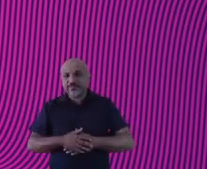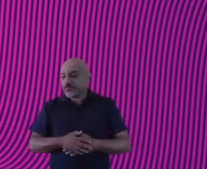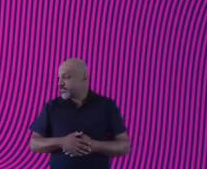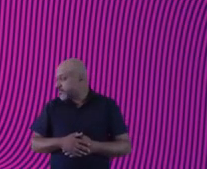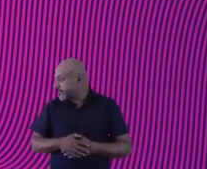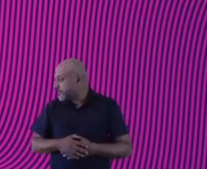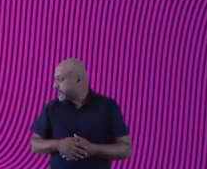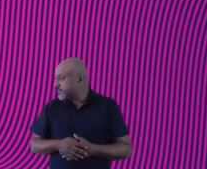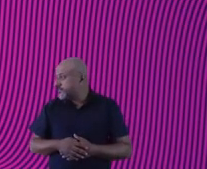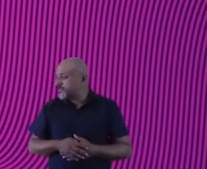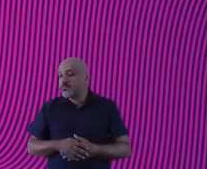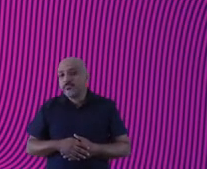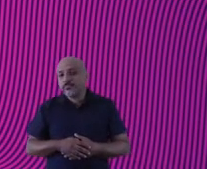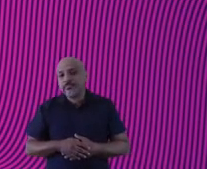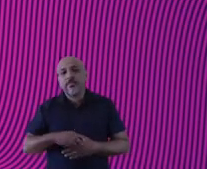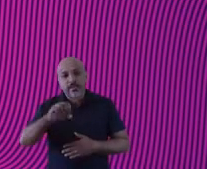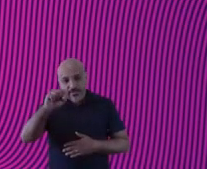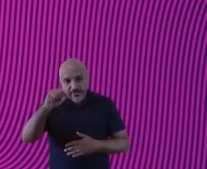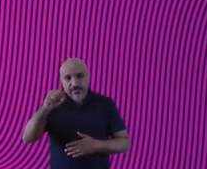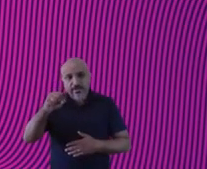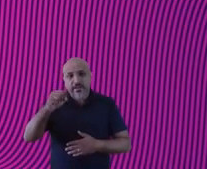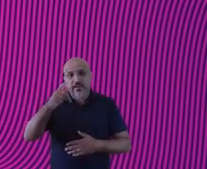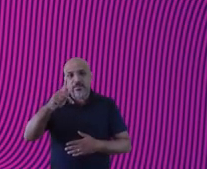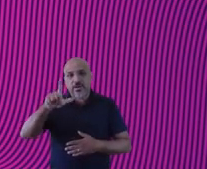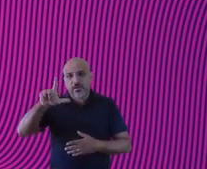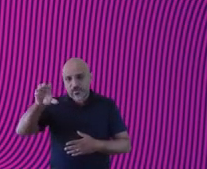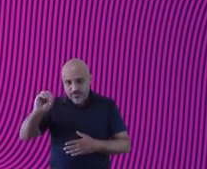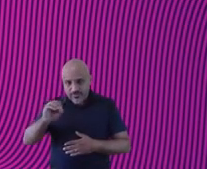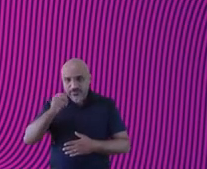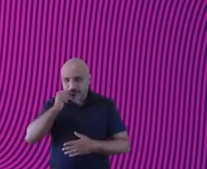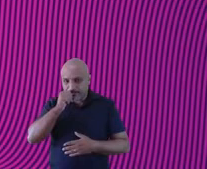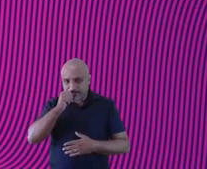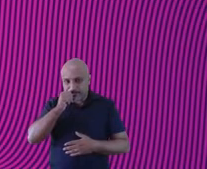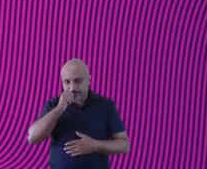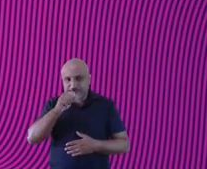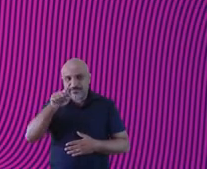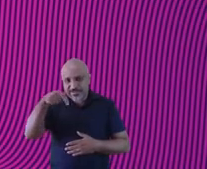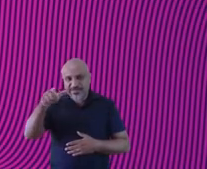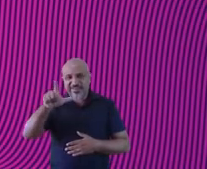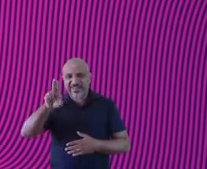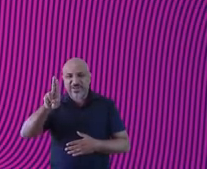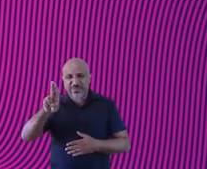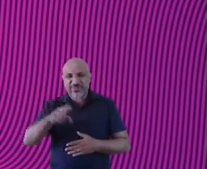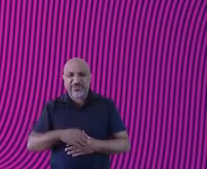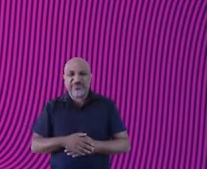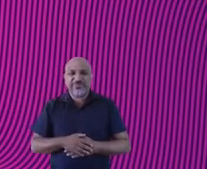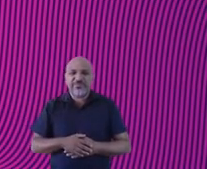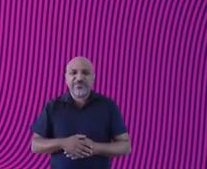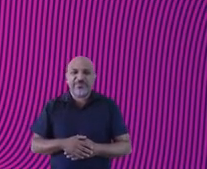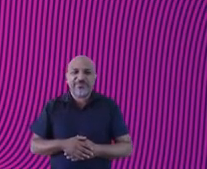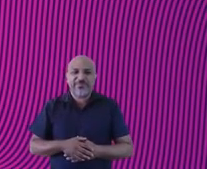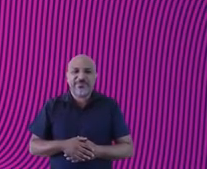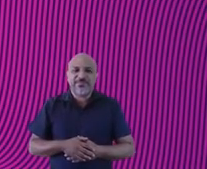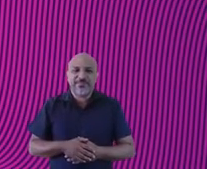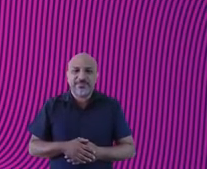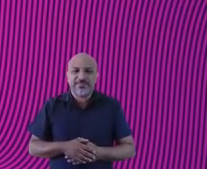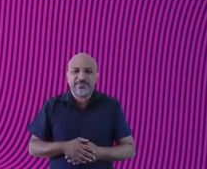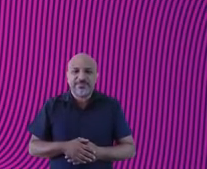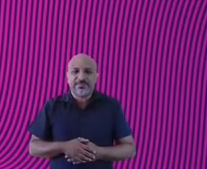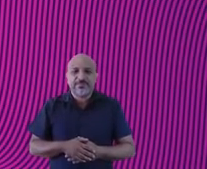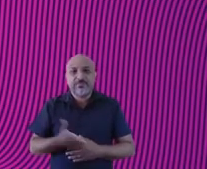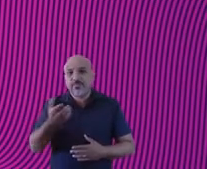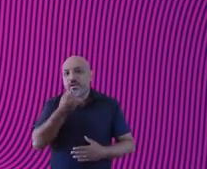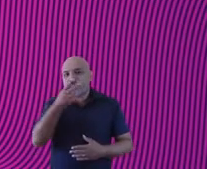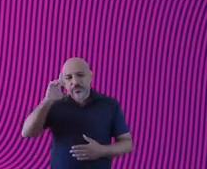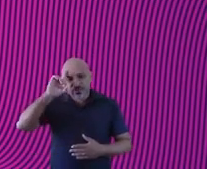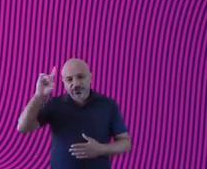Sim, agora é o Paulo e depois o Marcinho. E depois a Lu. Vai lá, Paulo. Pode, isso. Legal, Ângelo, Carol, bom dia a todos